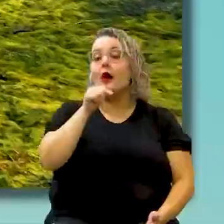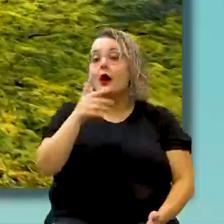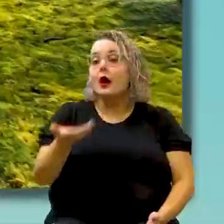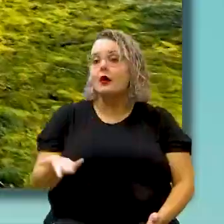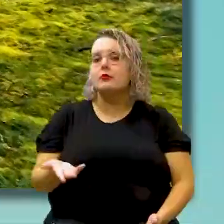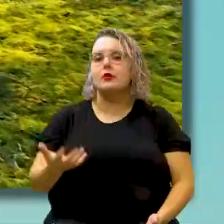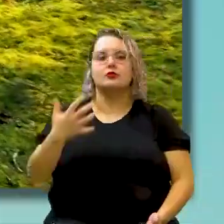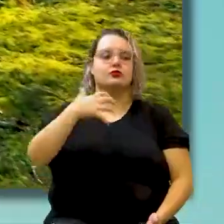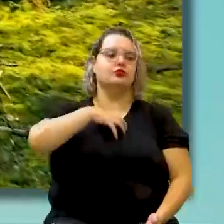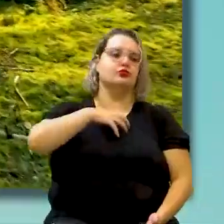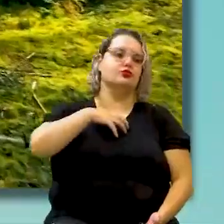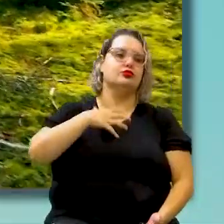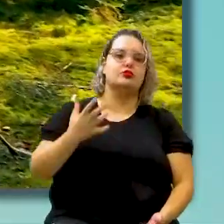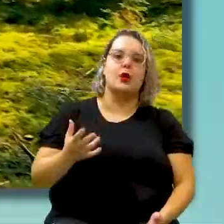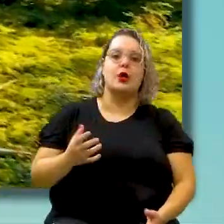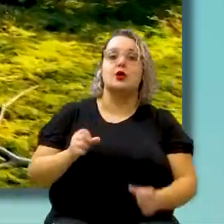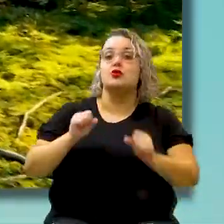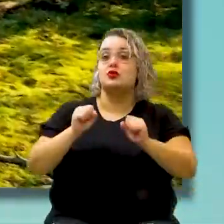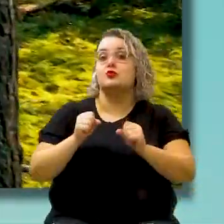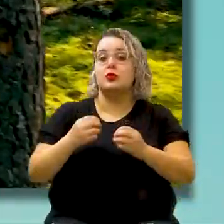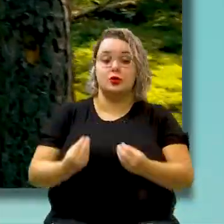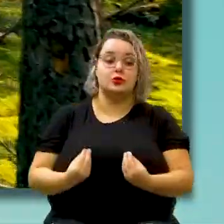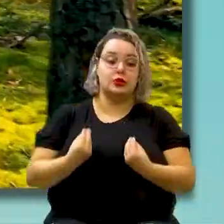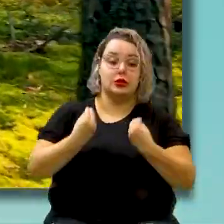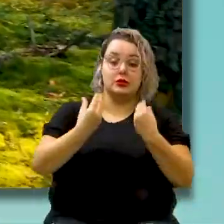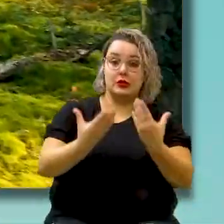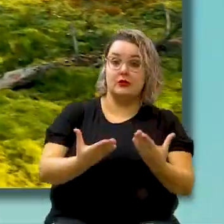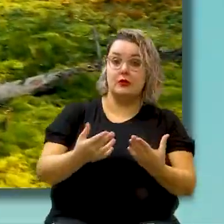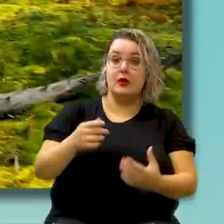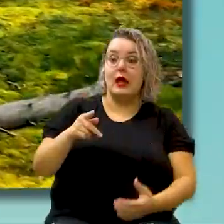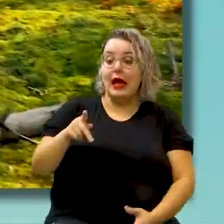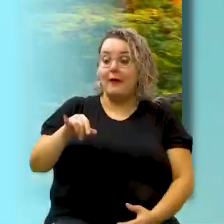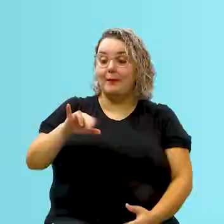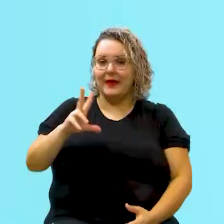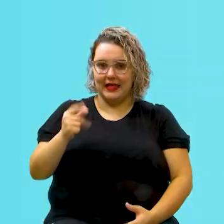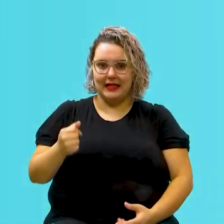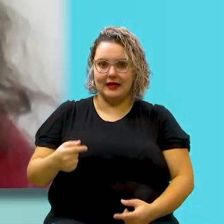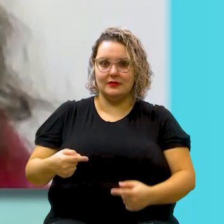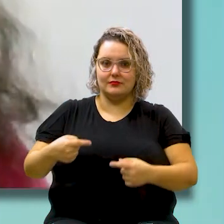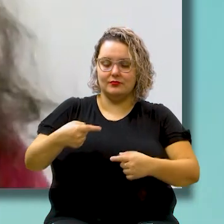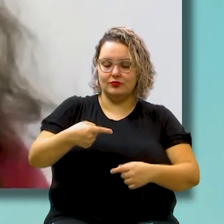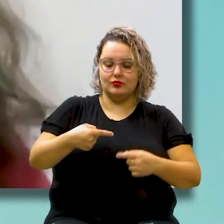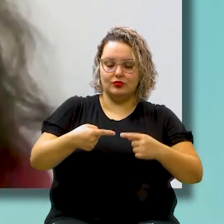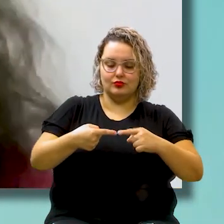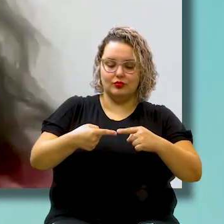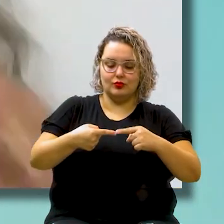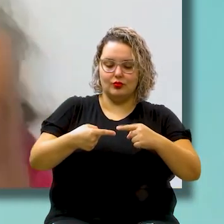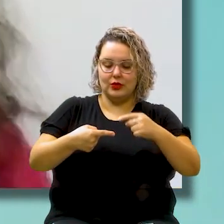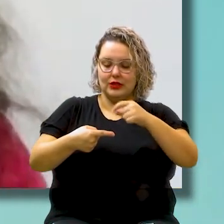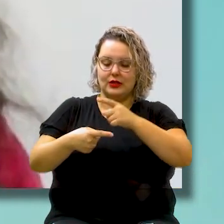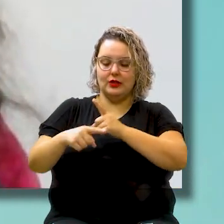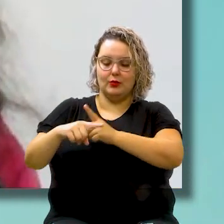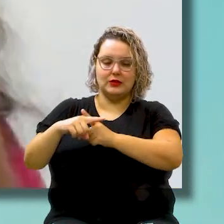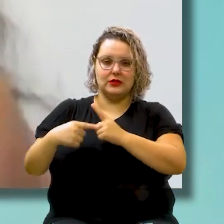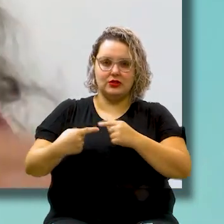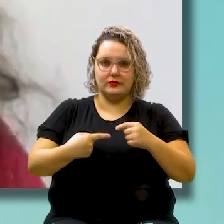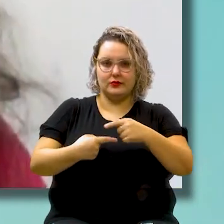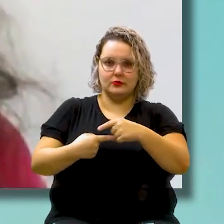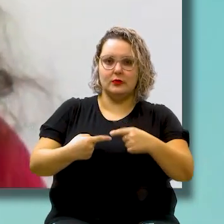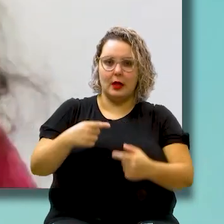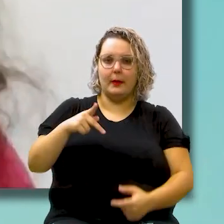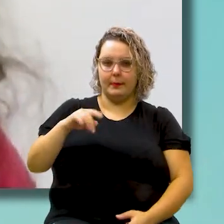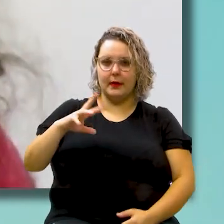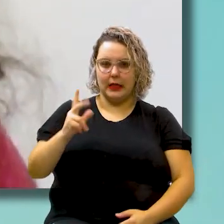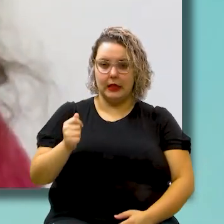de água, uma maneira de eu poder devolver as pilhas que eu utilizo para um sistema que vai reutilizar. Então,